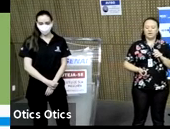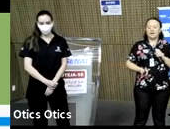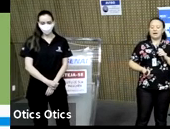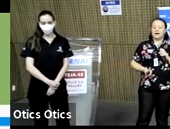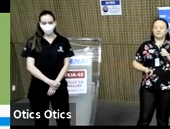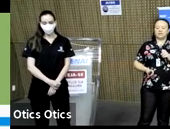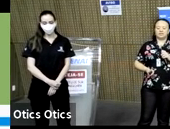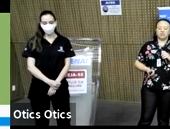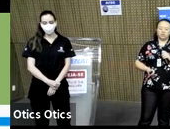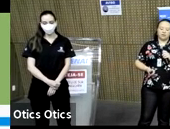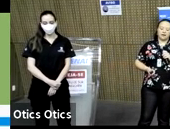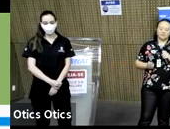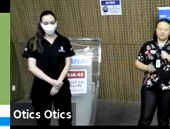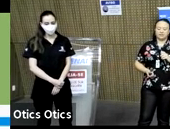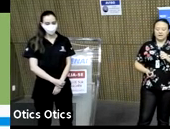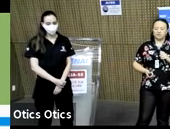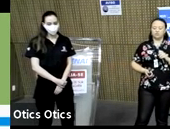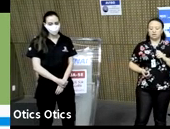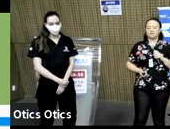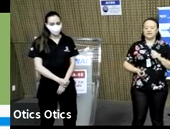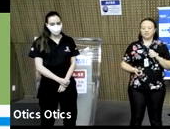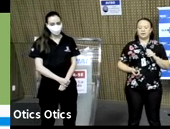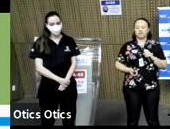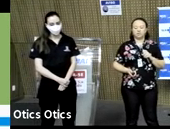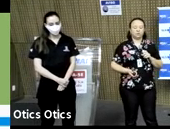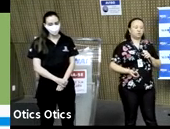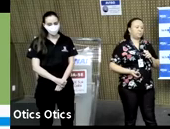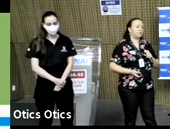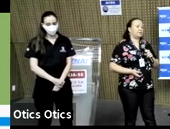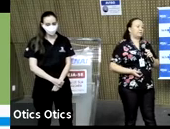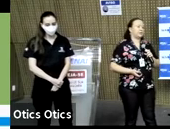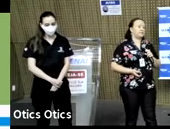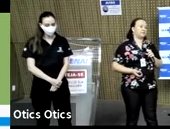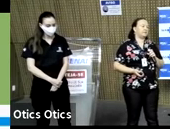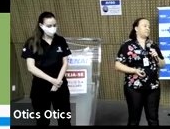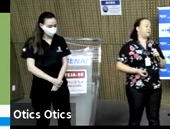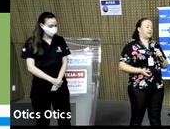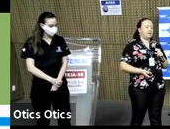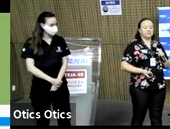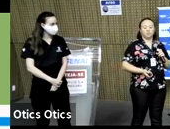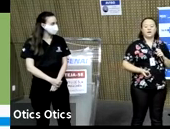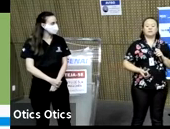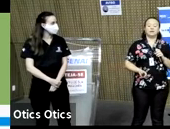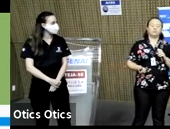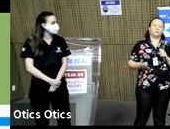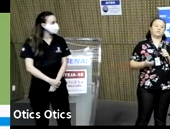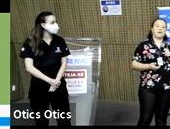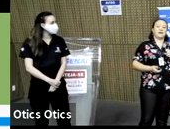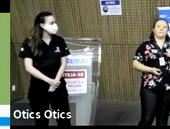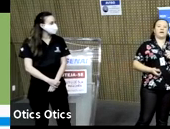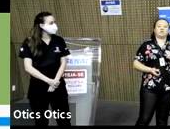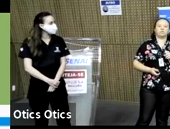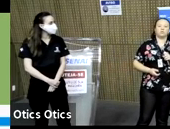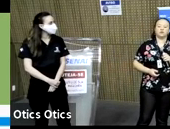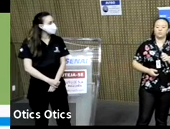raio-x. As estratégias utilizadas para diminuição desse absenteísmo, tanto para o